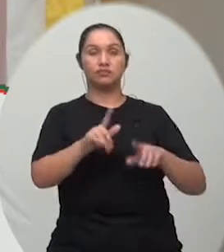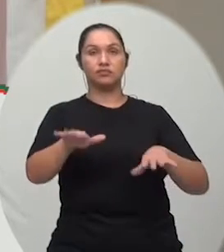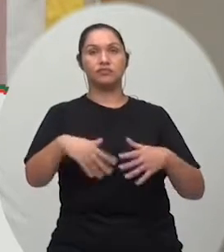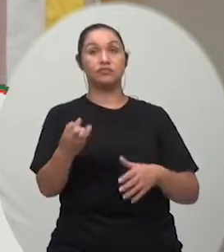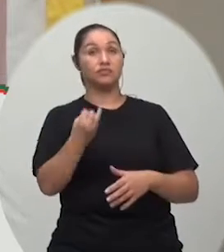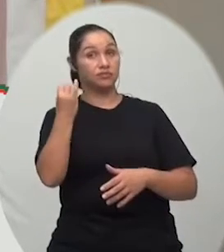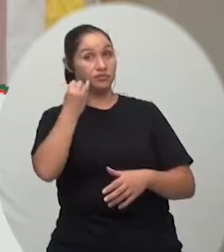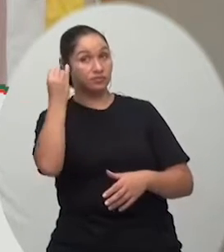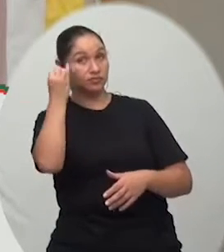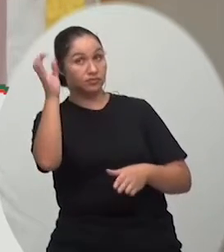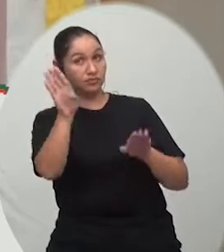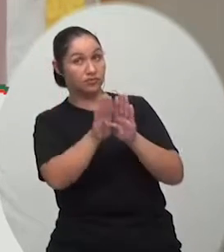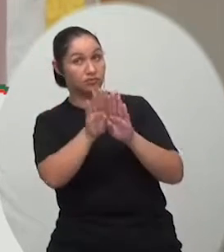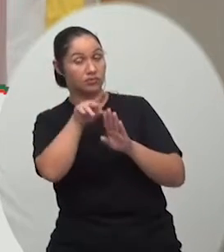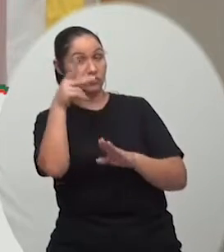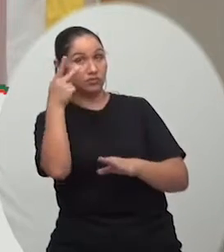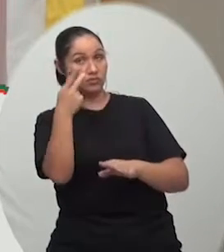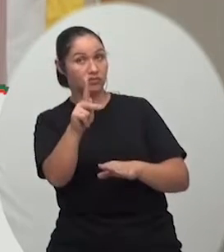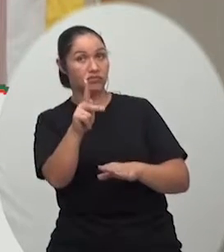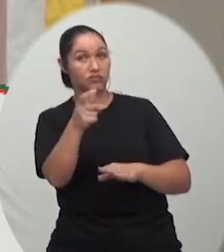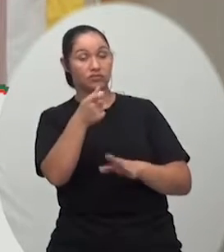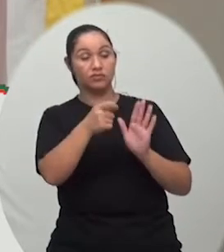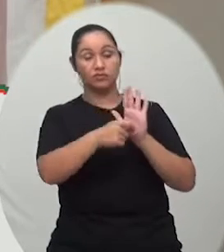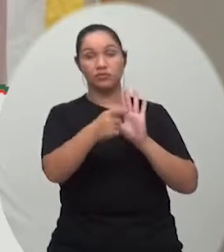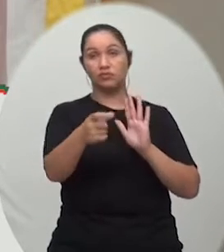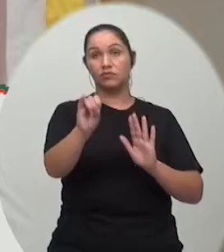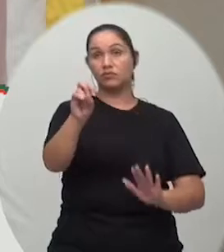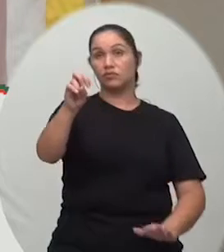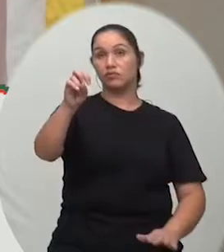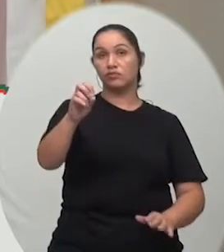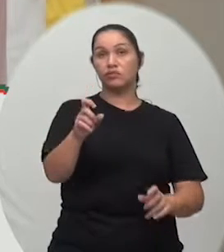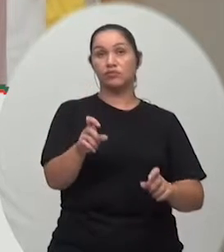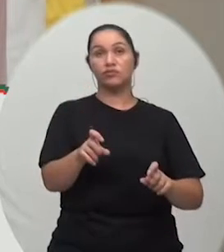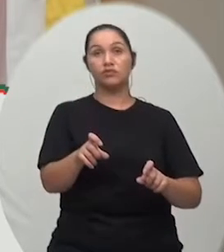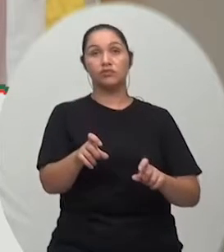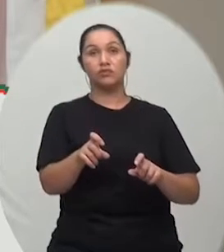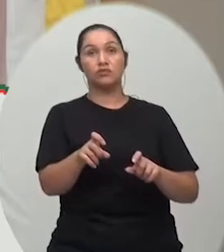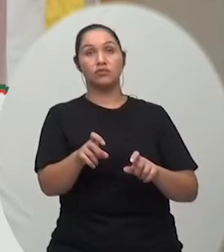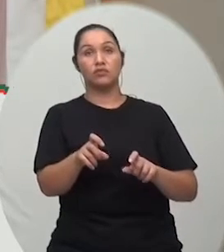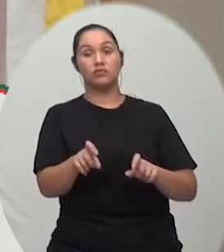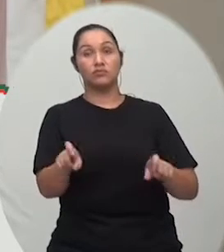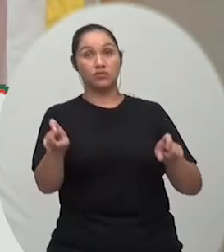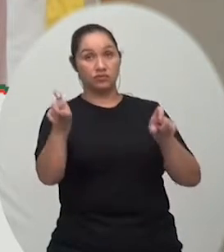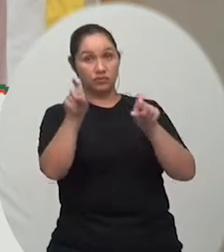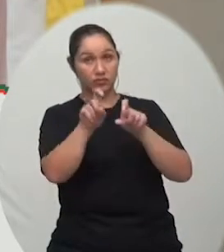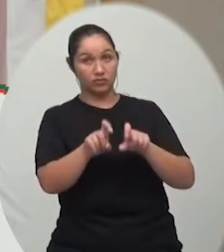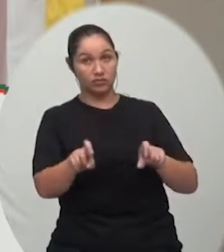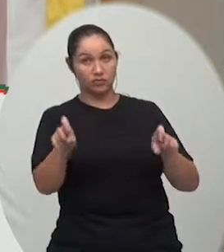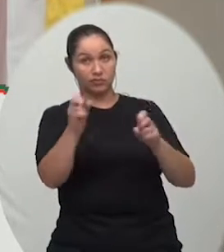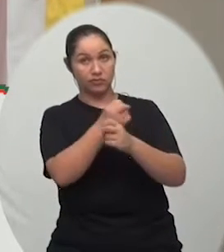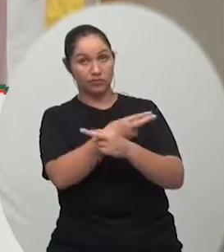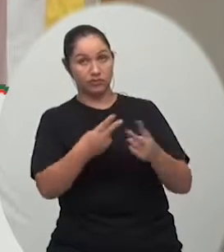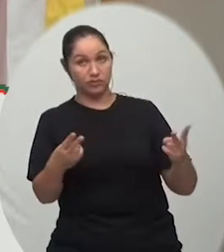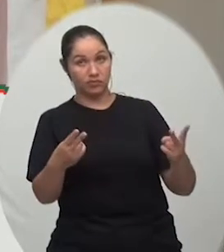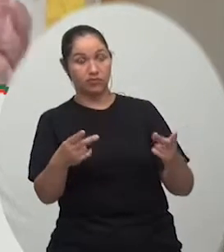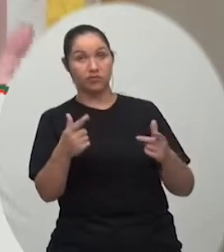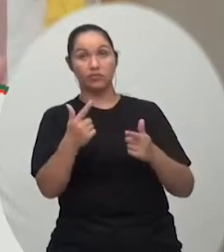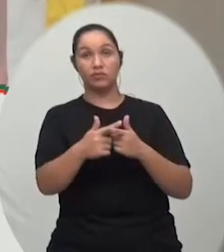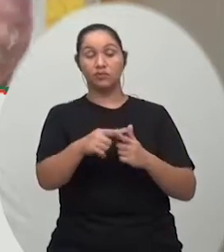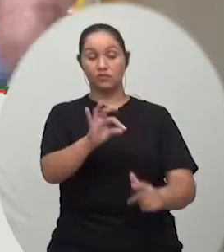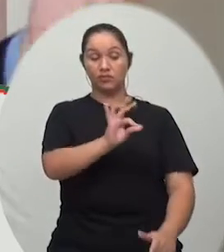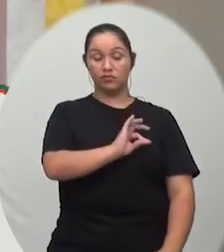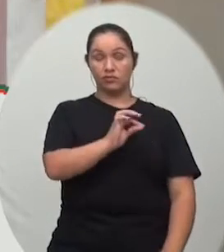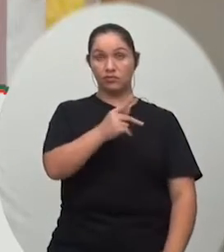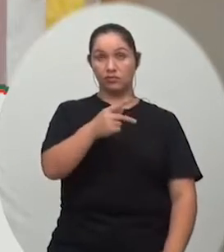à informatização do boletim de ocorrência, que a polícia militar já tem. Né? Se eventualmente a polícia